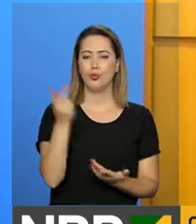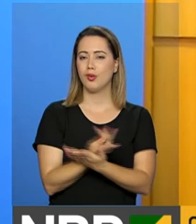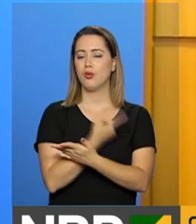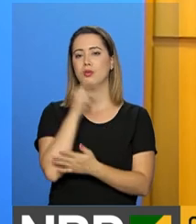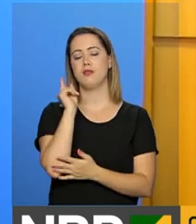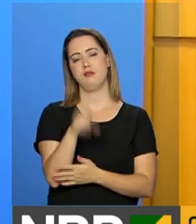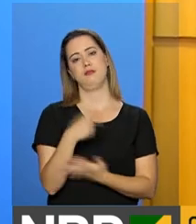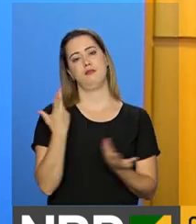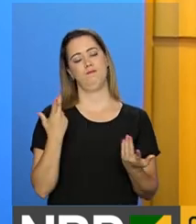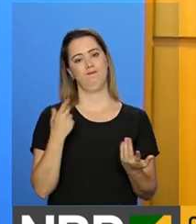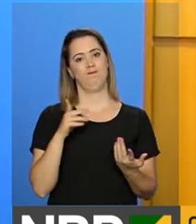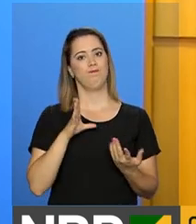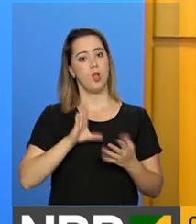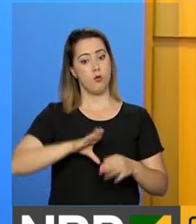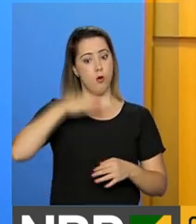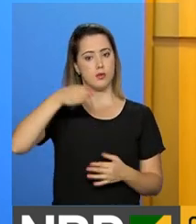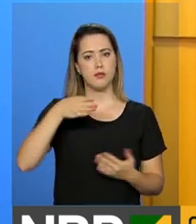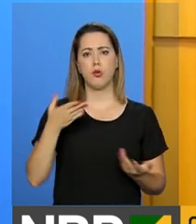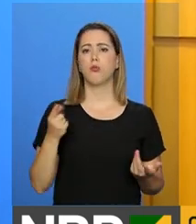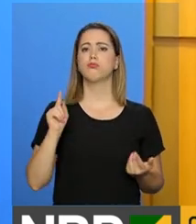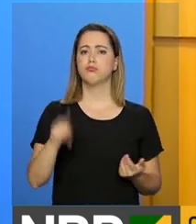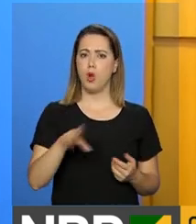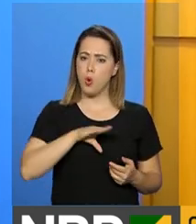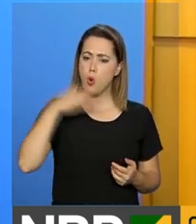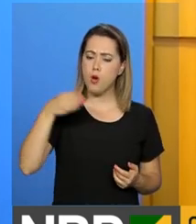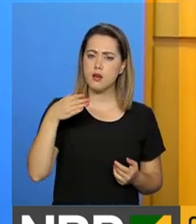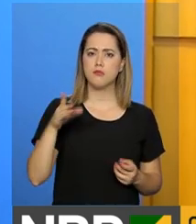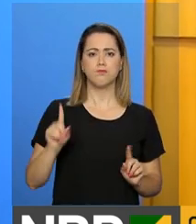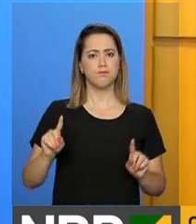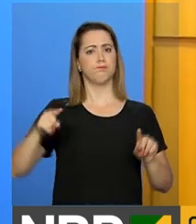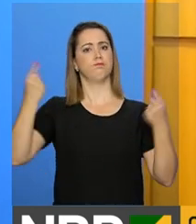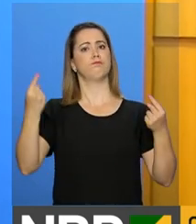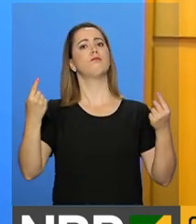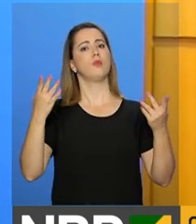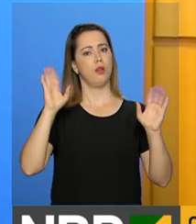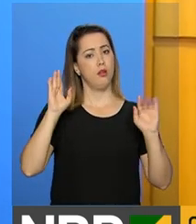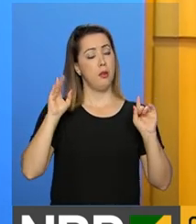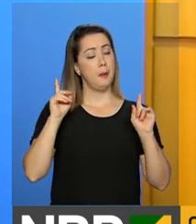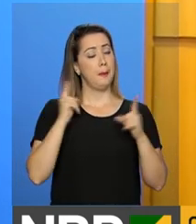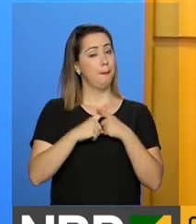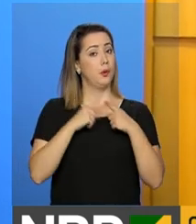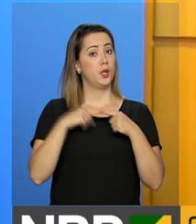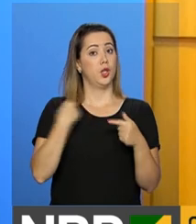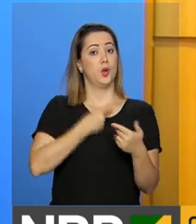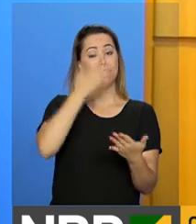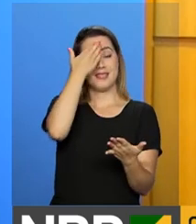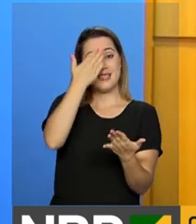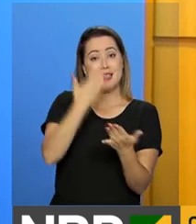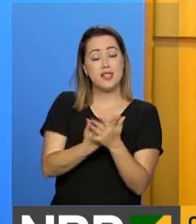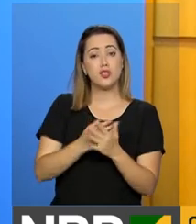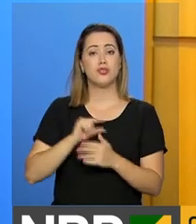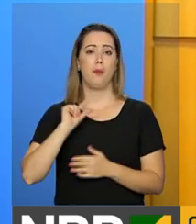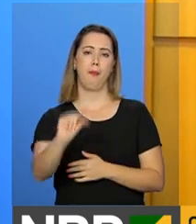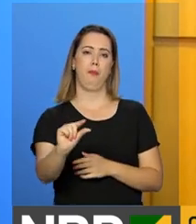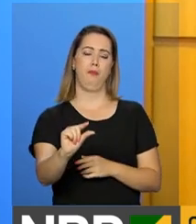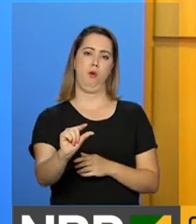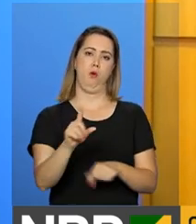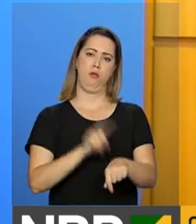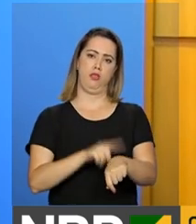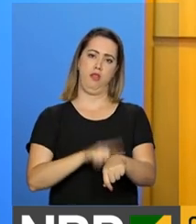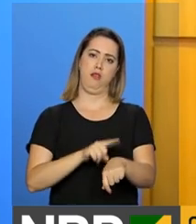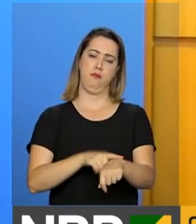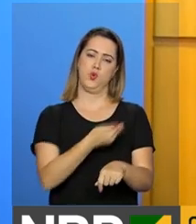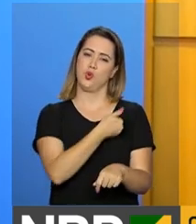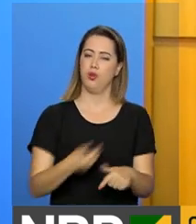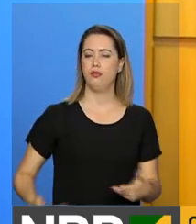tudo isto foi feito, convenhamos, com muita ousadia, mais do que coragem, com muita ousadia. na convicção de que nós temos pouco tempo de governo. E porque